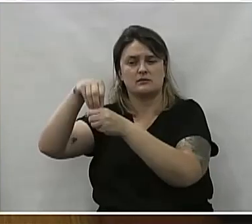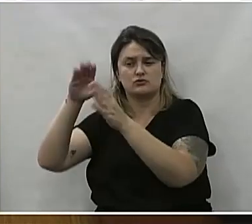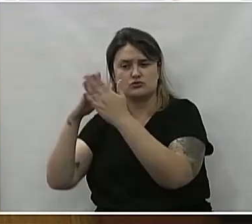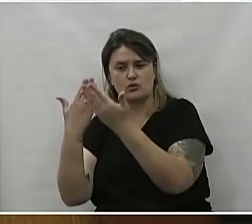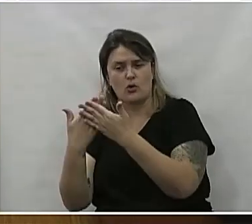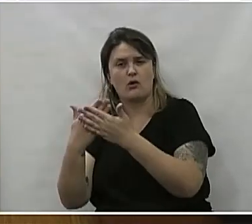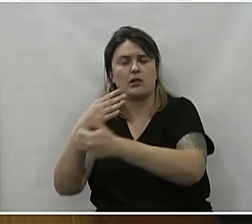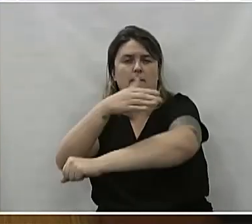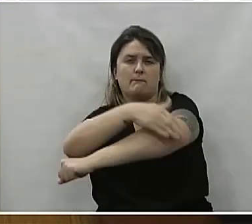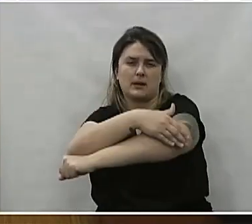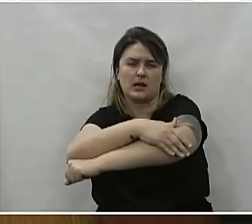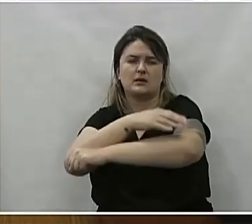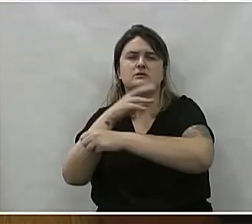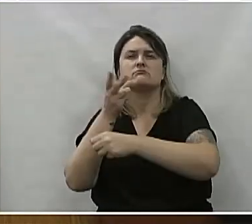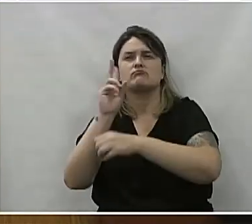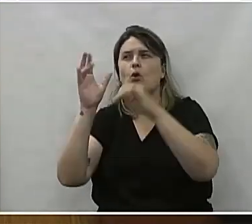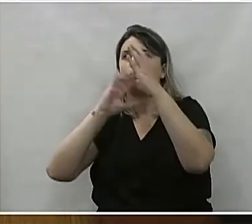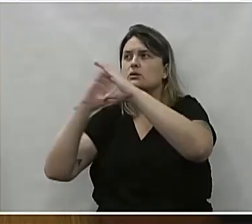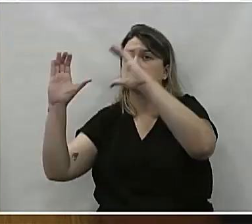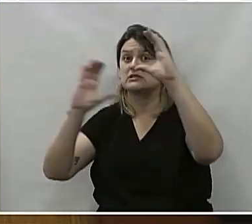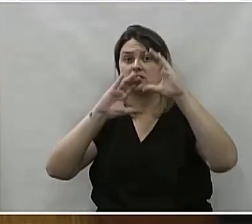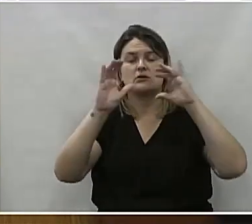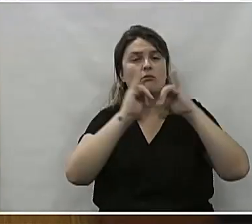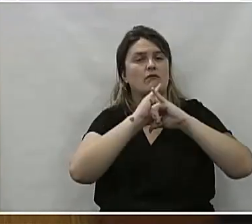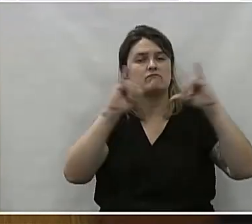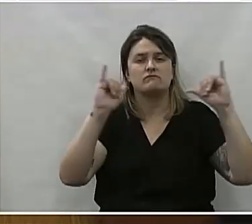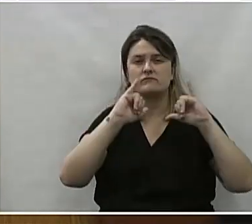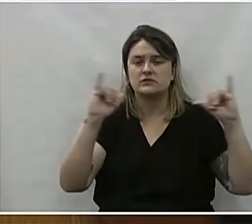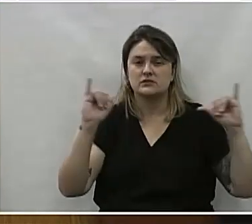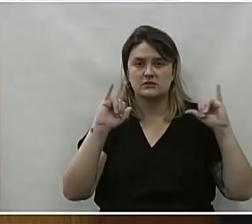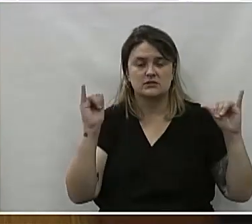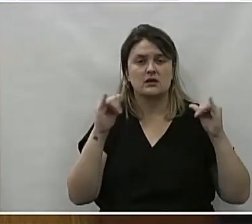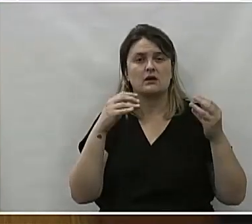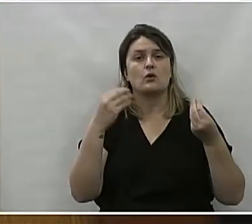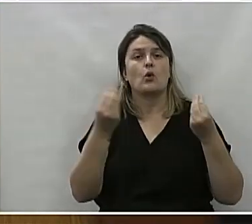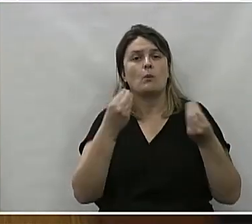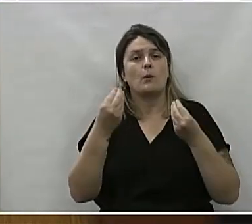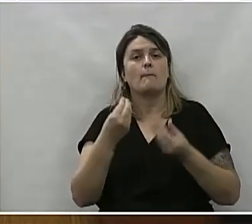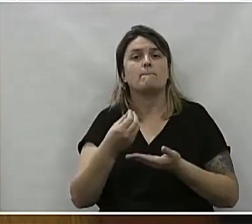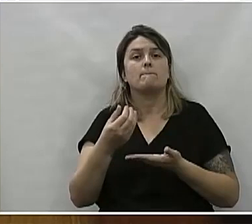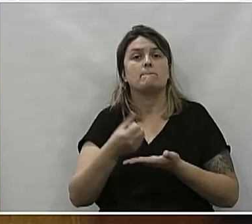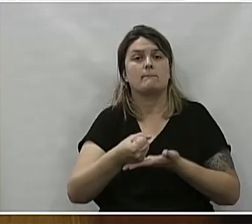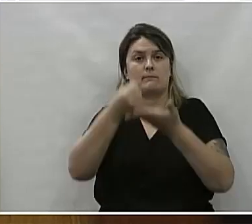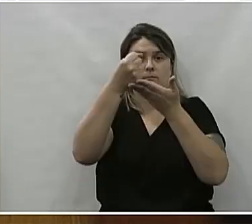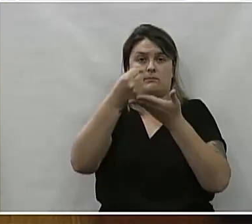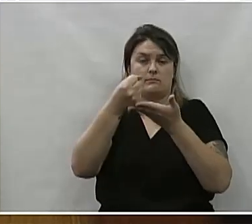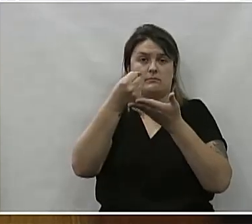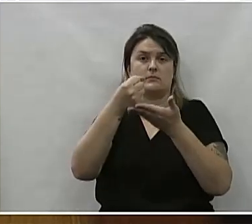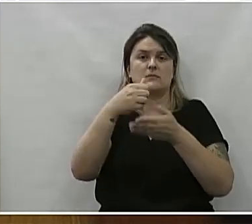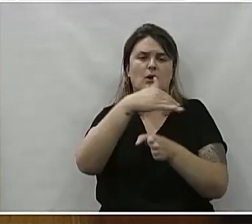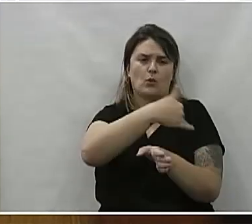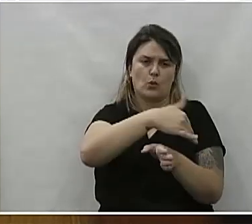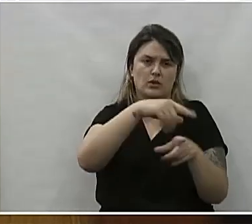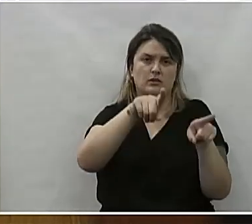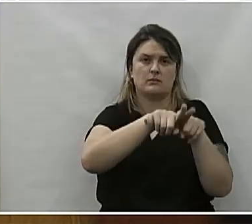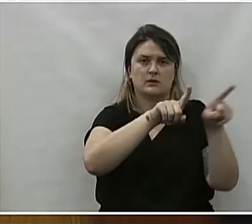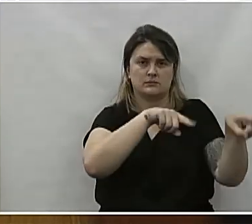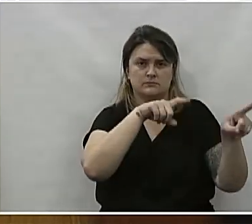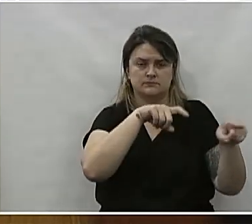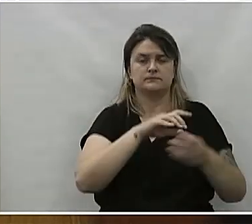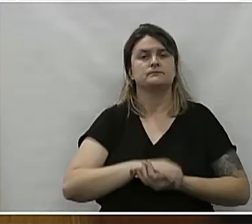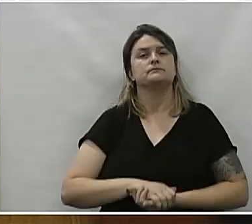praças e demais meios de comunicação eficazes Para informar a todas as pessoas de como pedir ajuda Tanto no prêmio urbano como no rural